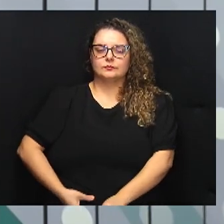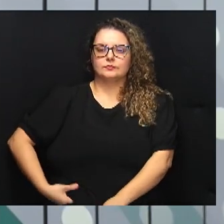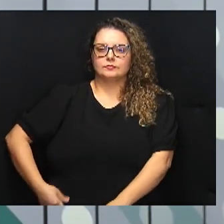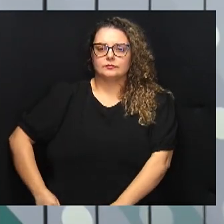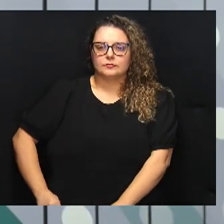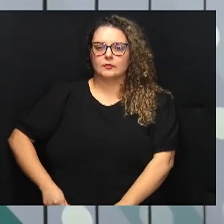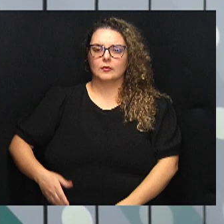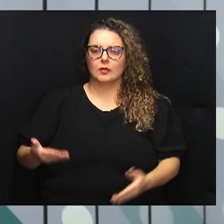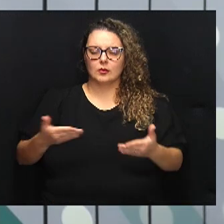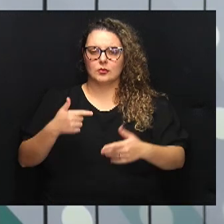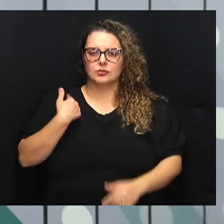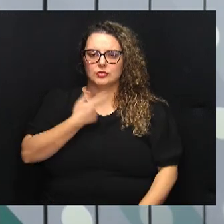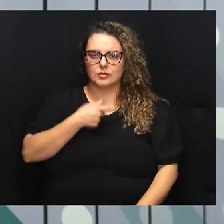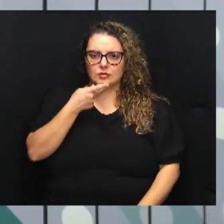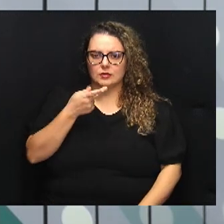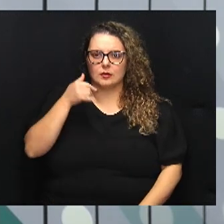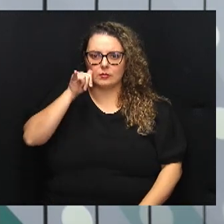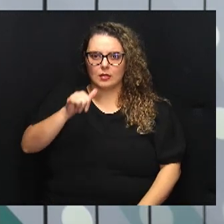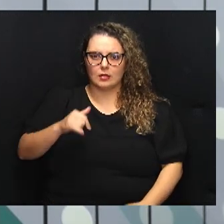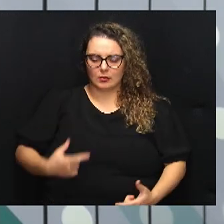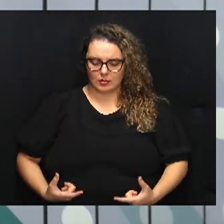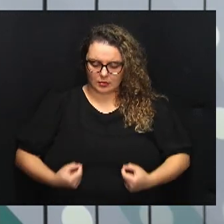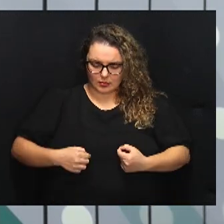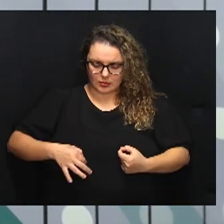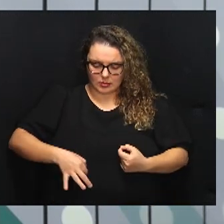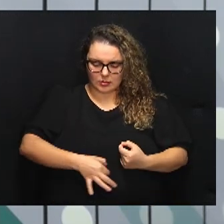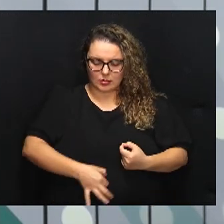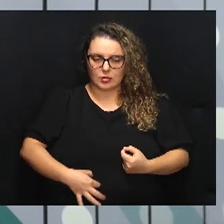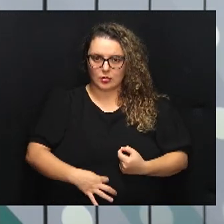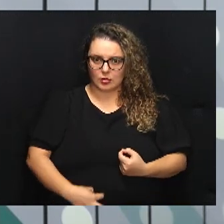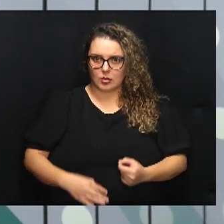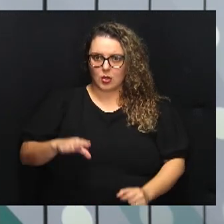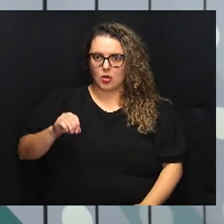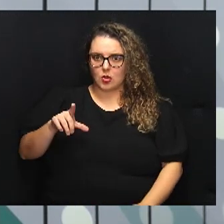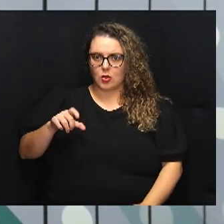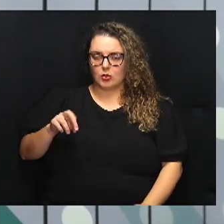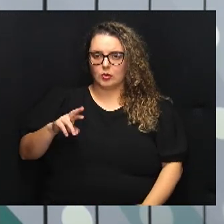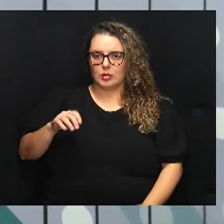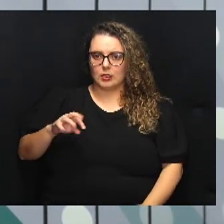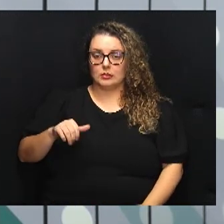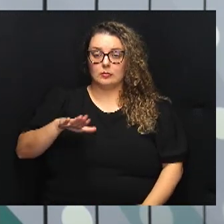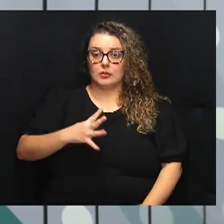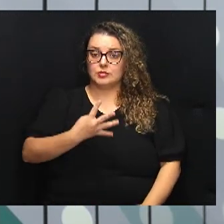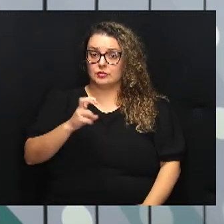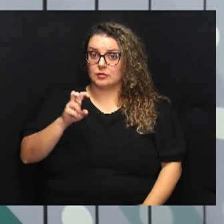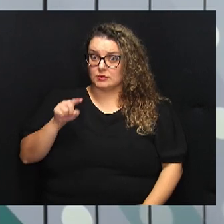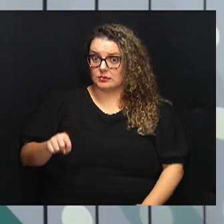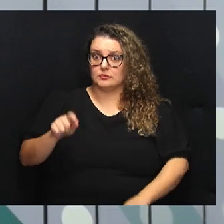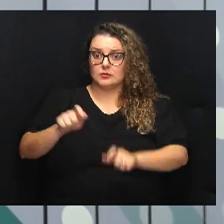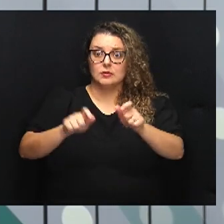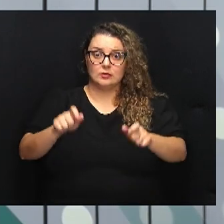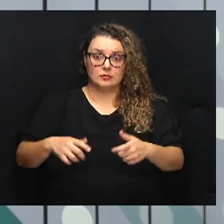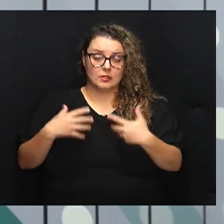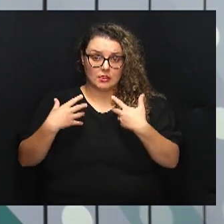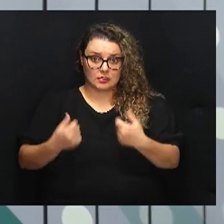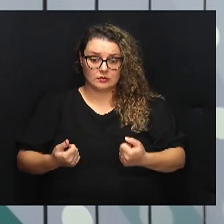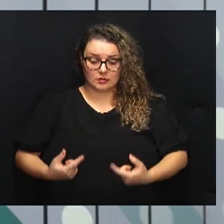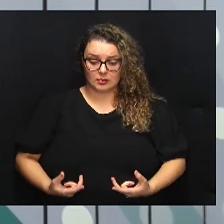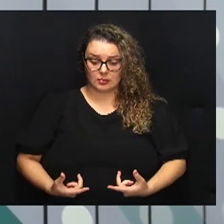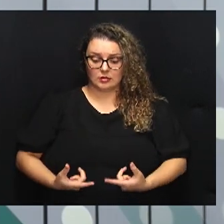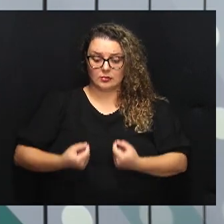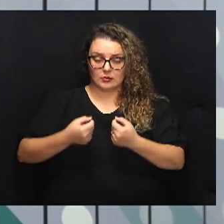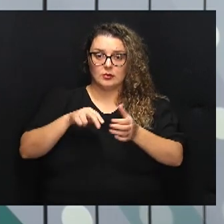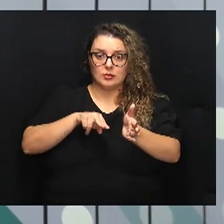a prevenção do câncer coloretal. Mais de 45 mil pessoas devem receber o diagnóstico